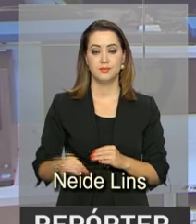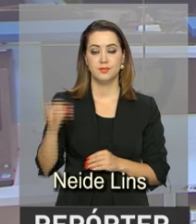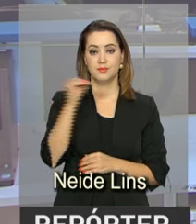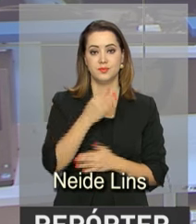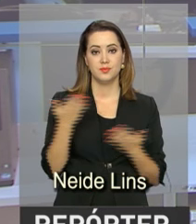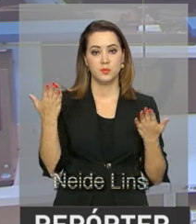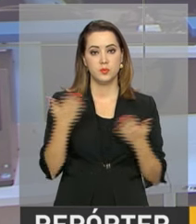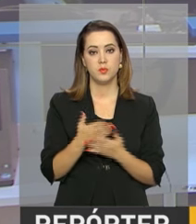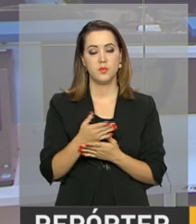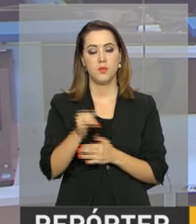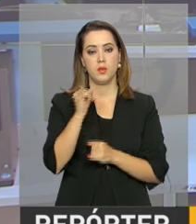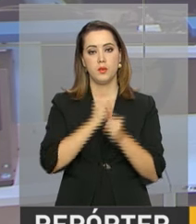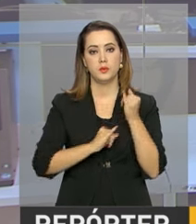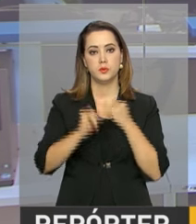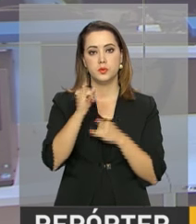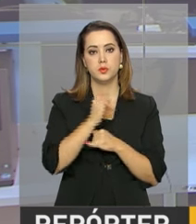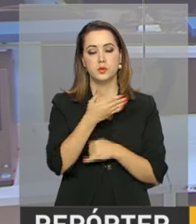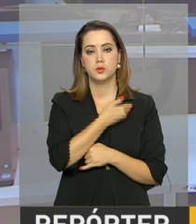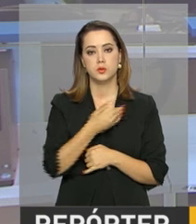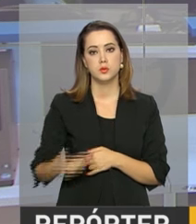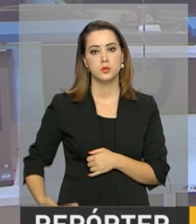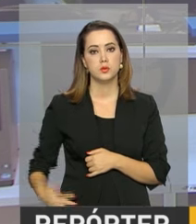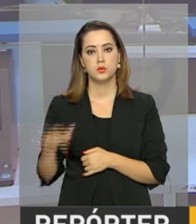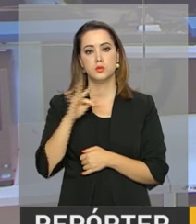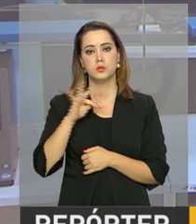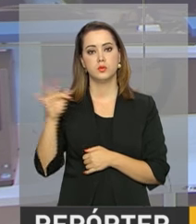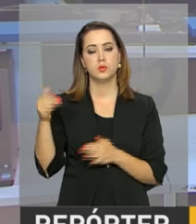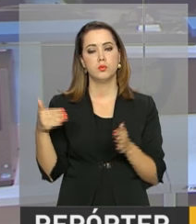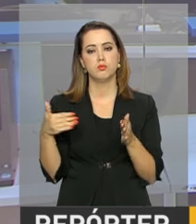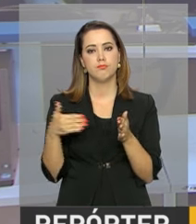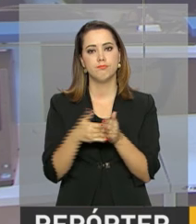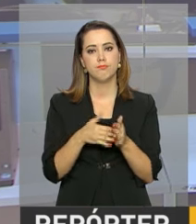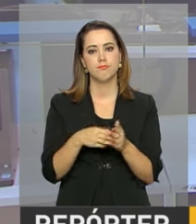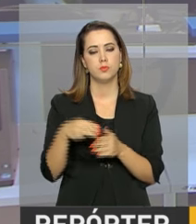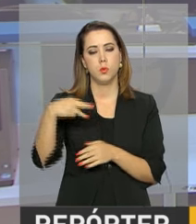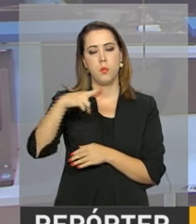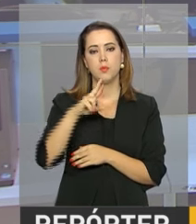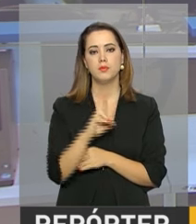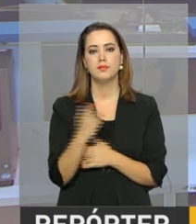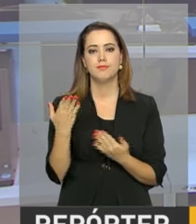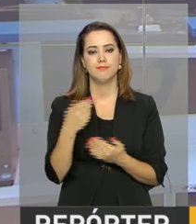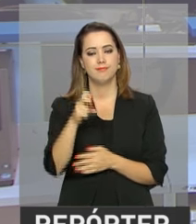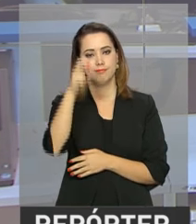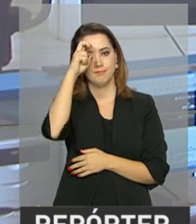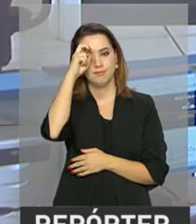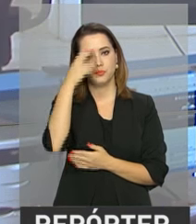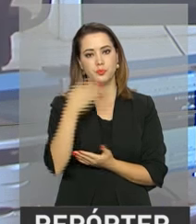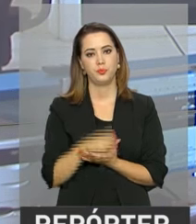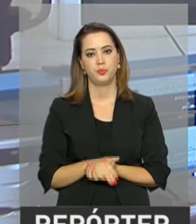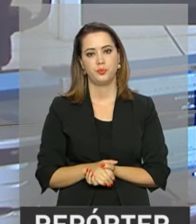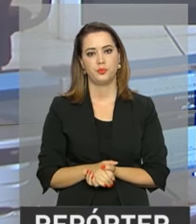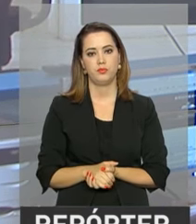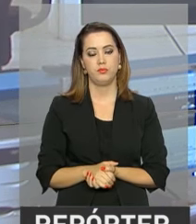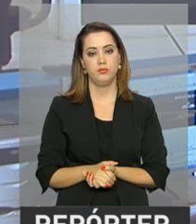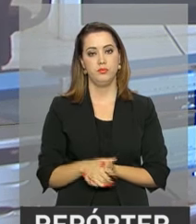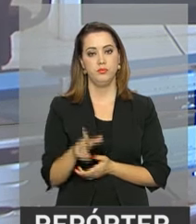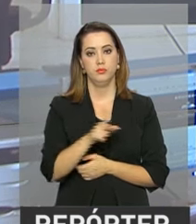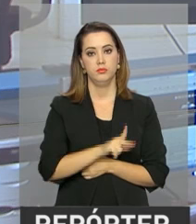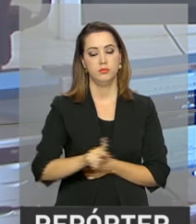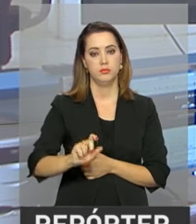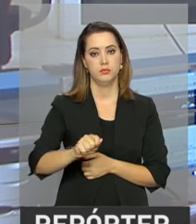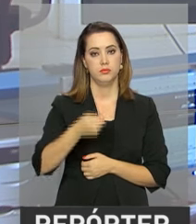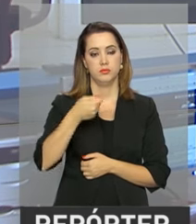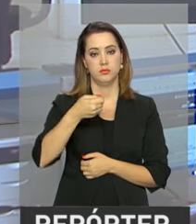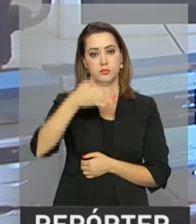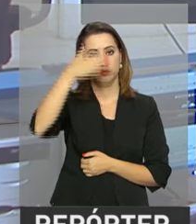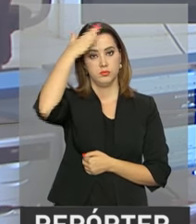Olá, estamos de volta com as informações do governo federal na última edição do Repórter NBR desta quinta-feira. O presidente Michel Temer